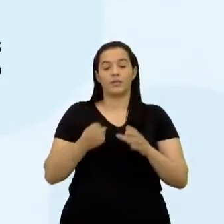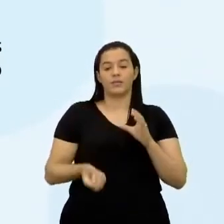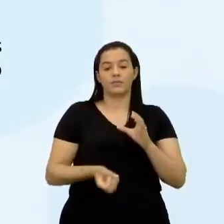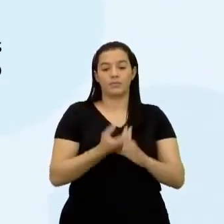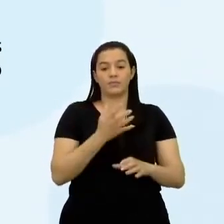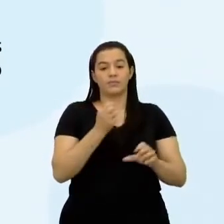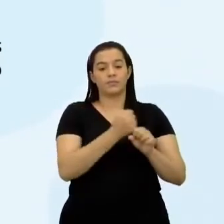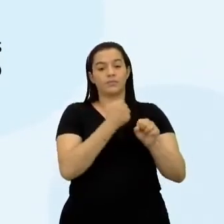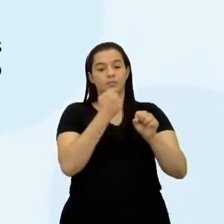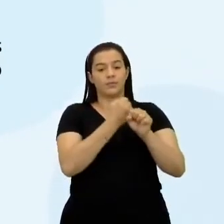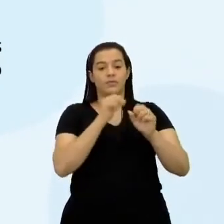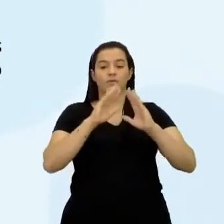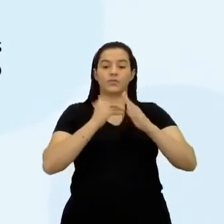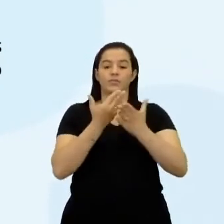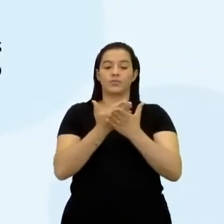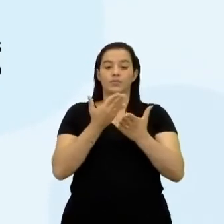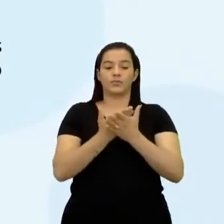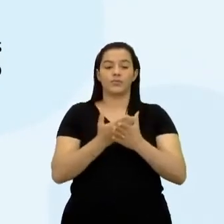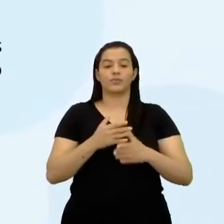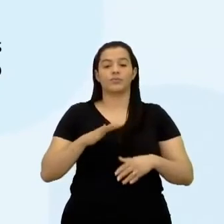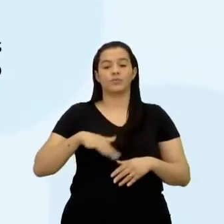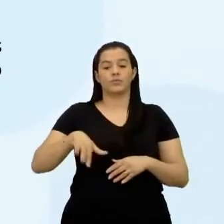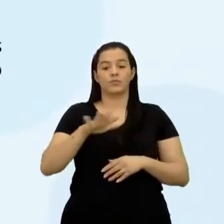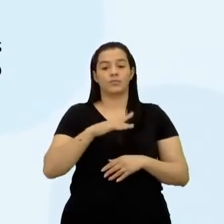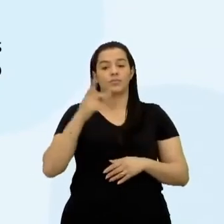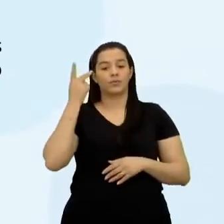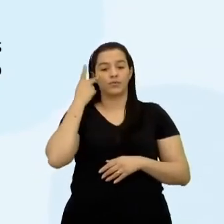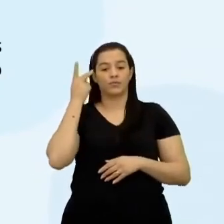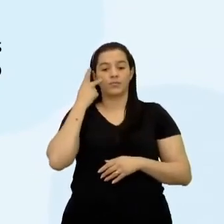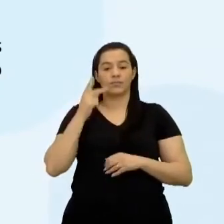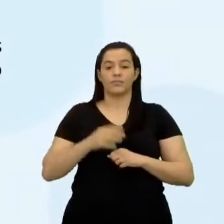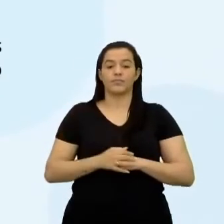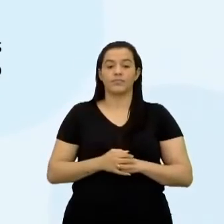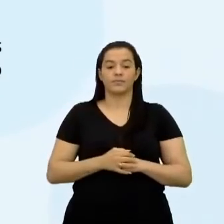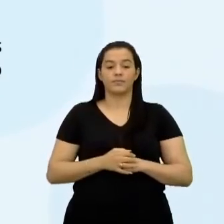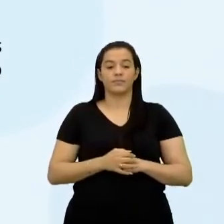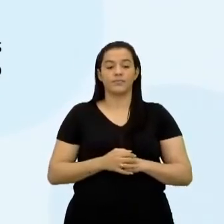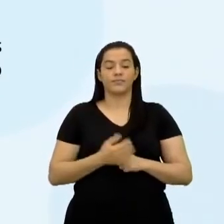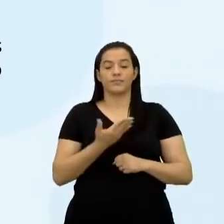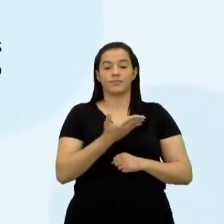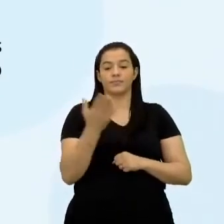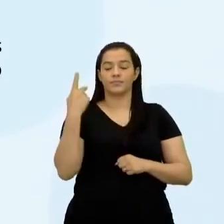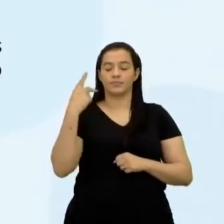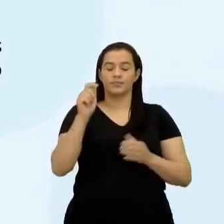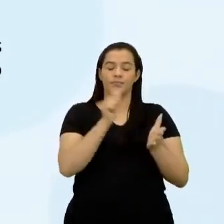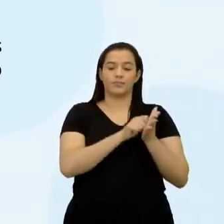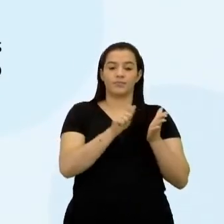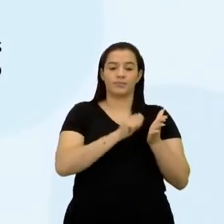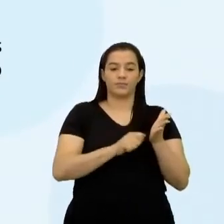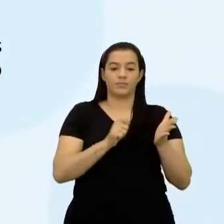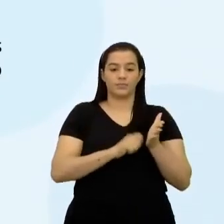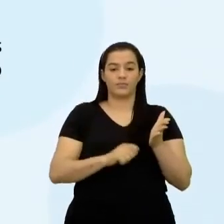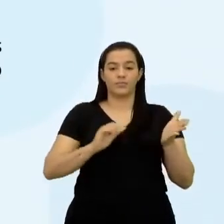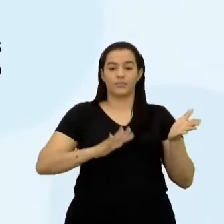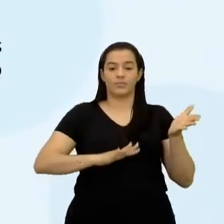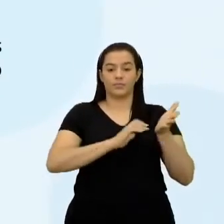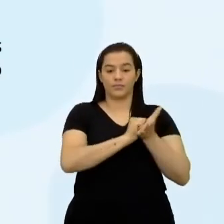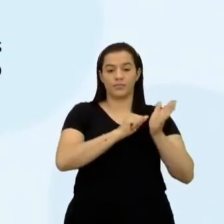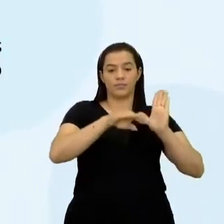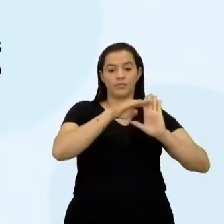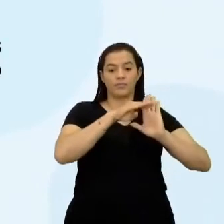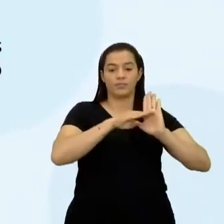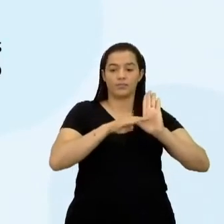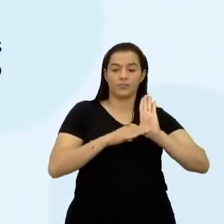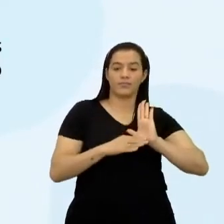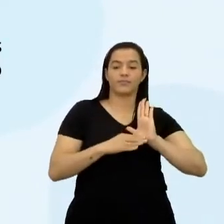a construção de um colégio, o Colégio de São Paulo, quem aqui de São Paulo conhece. No seu caderno, monte uma ficha sobre a